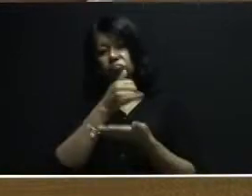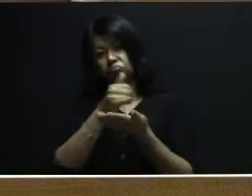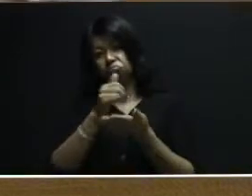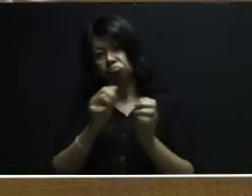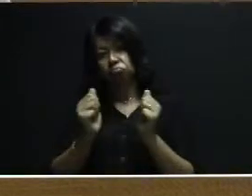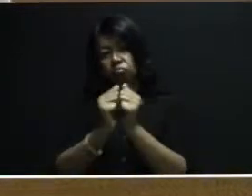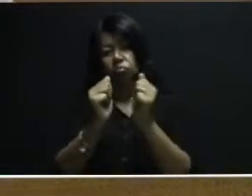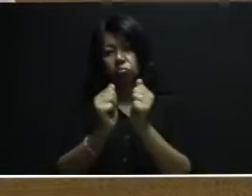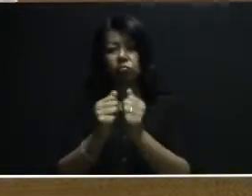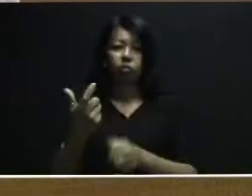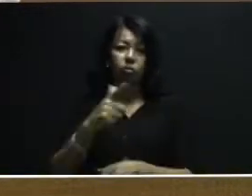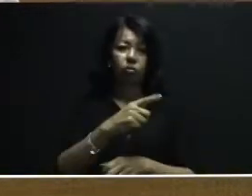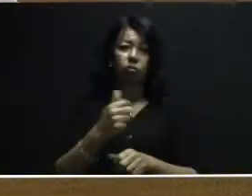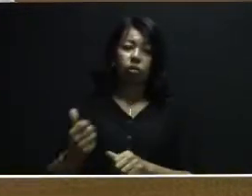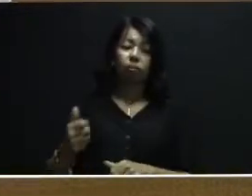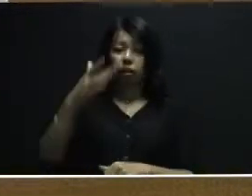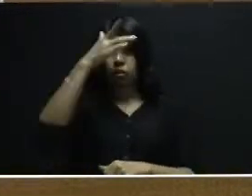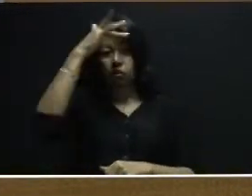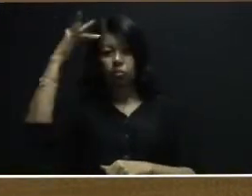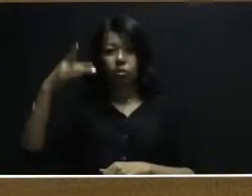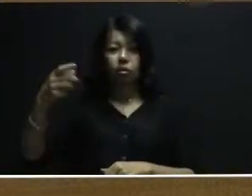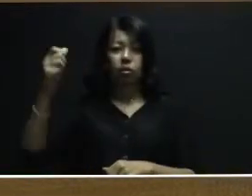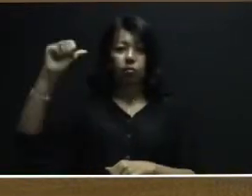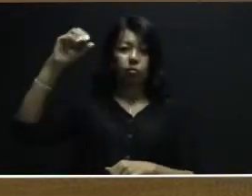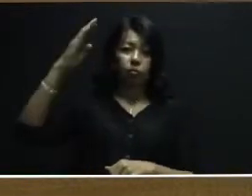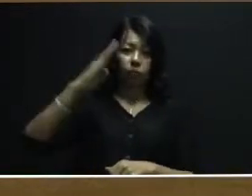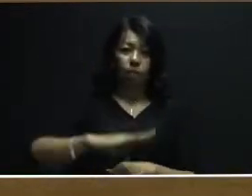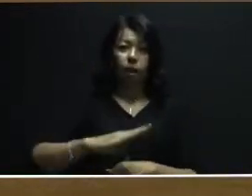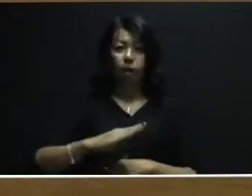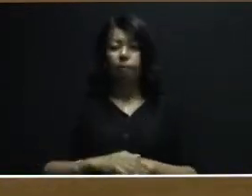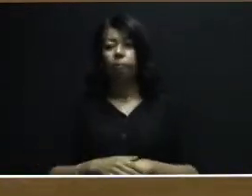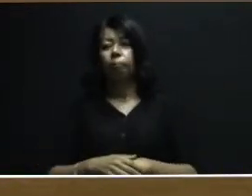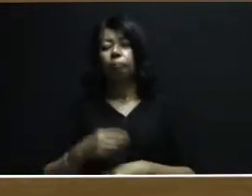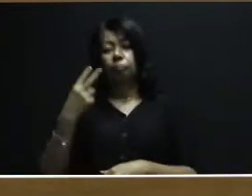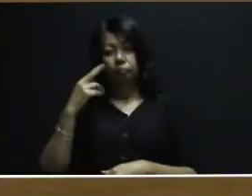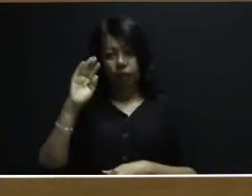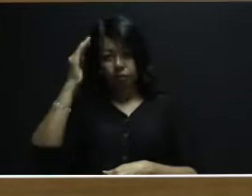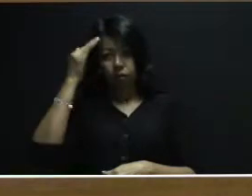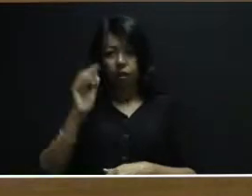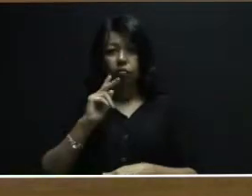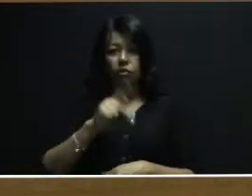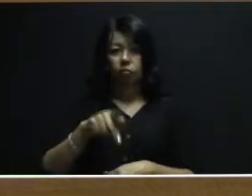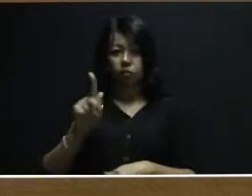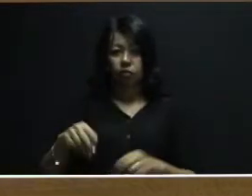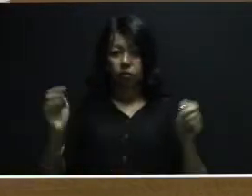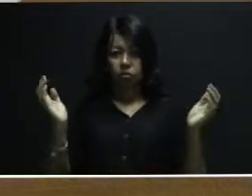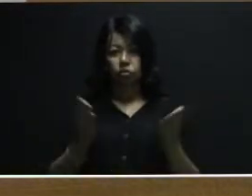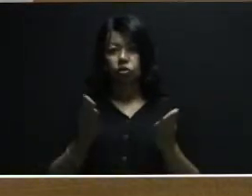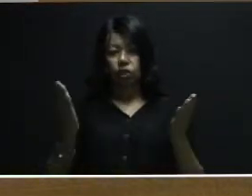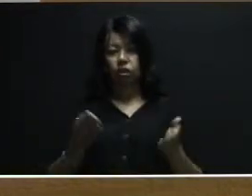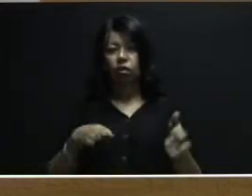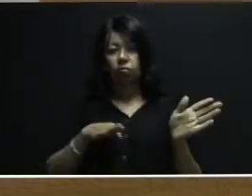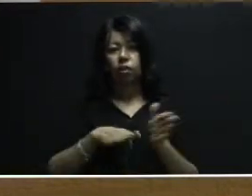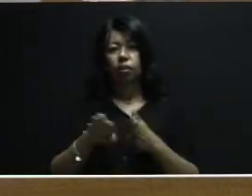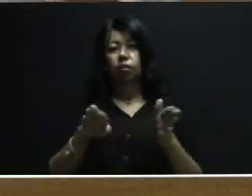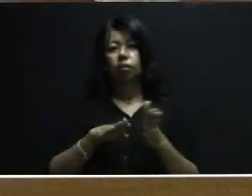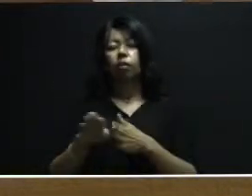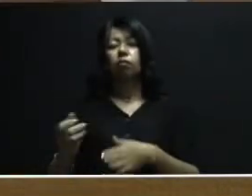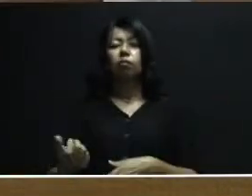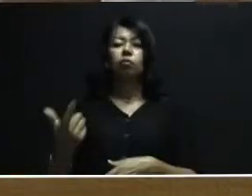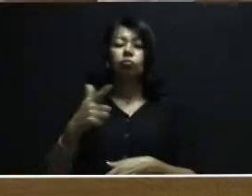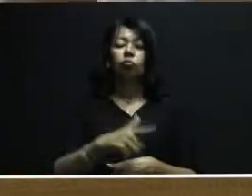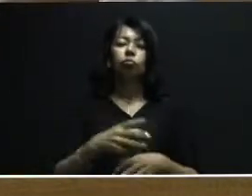Por isso que eu entendo que hoje, a maior parte dos professores que aqui estão hoje, que passaram por dentro